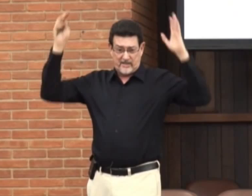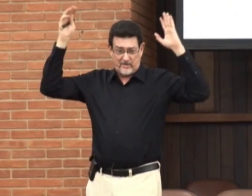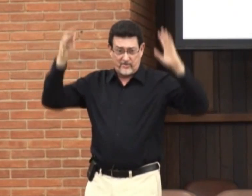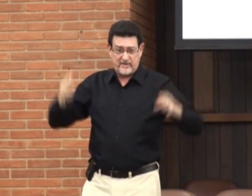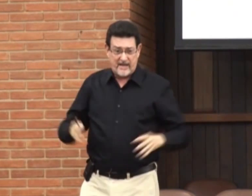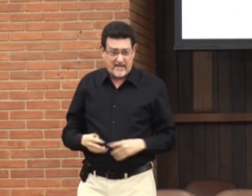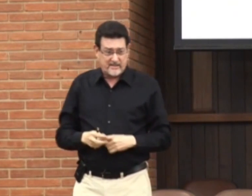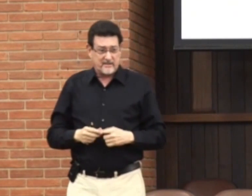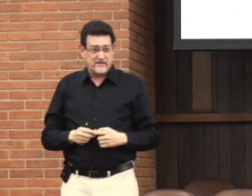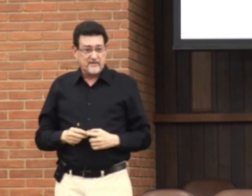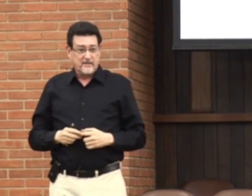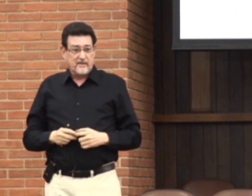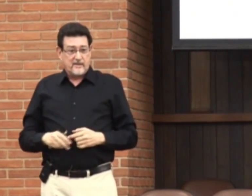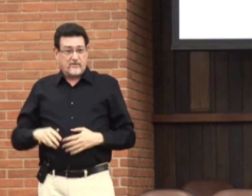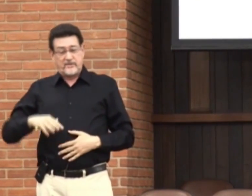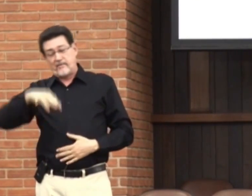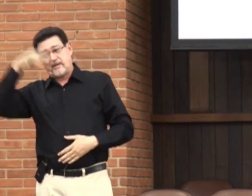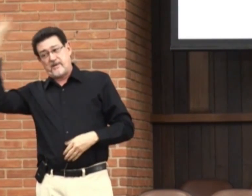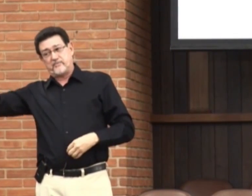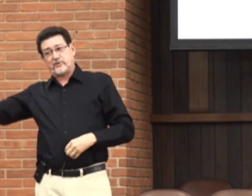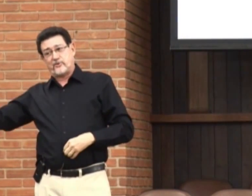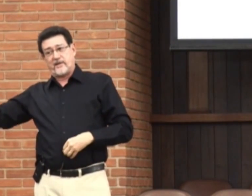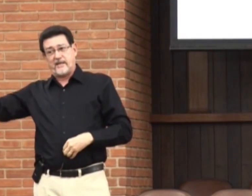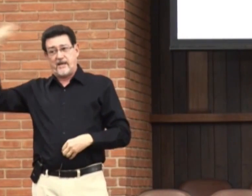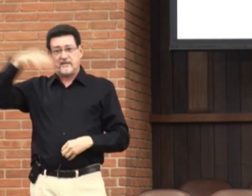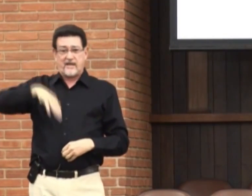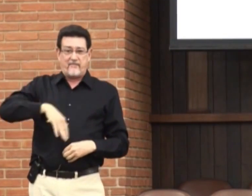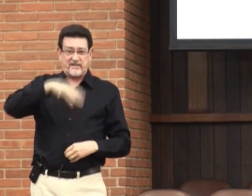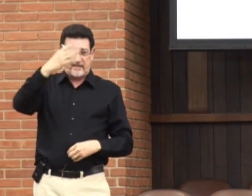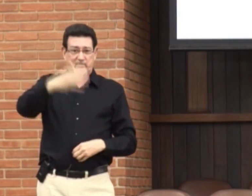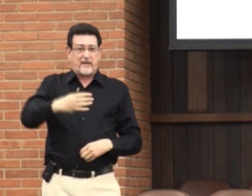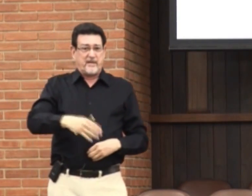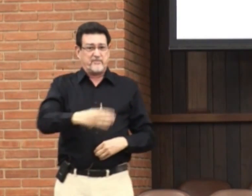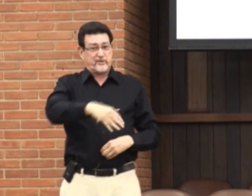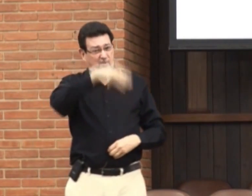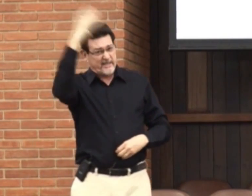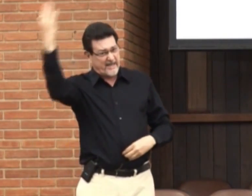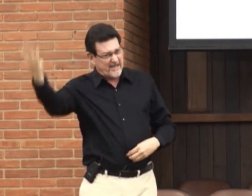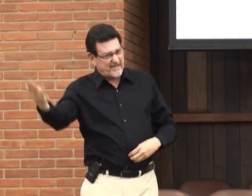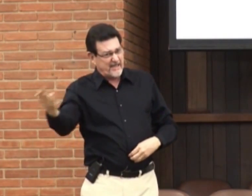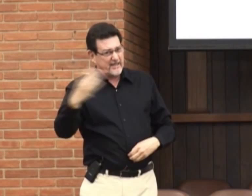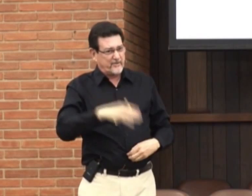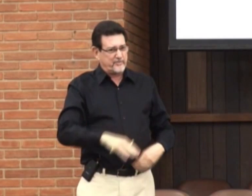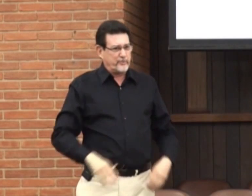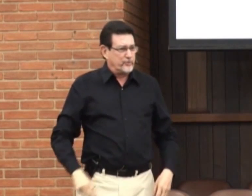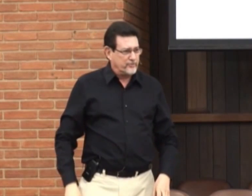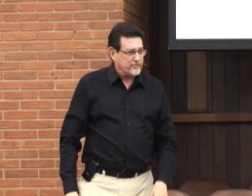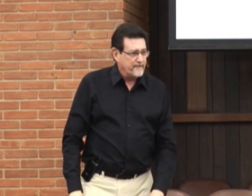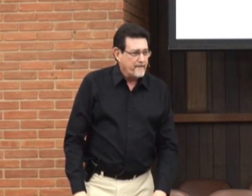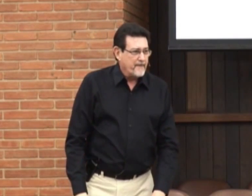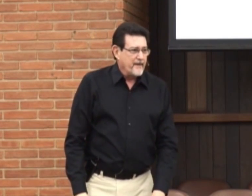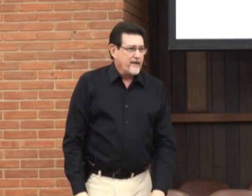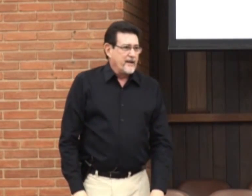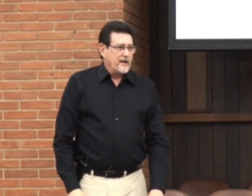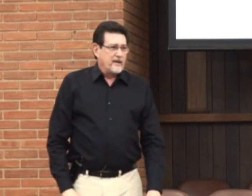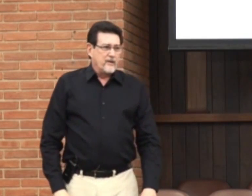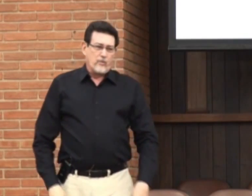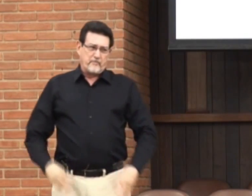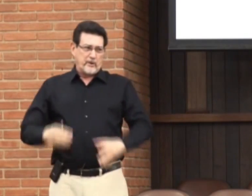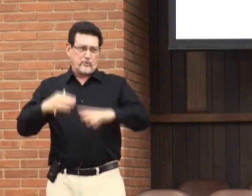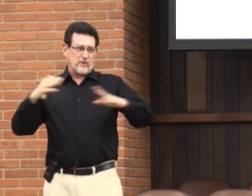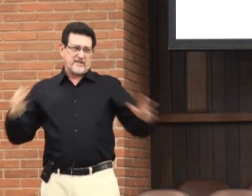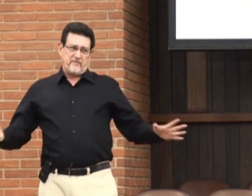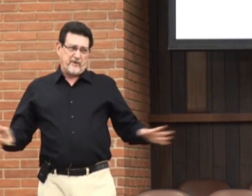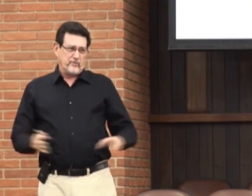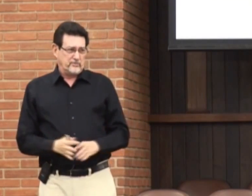fazendo dias de ações de graças. Não temos a mesma história que eles lá, mas temos a mesma história de agradecer a Deus por tudo.